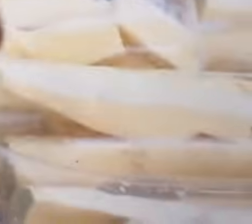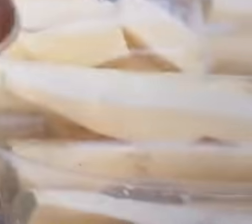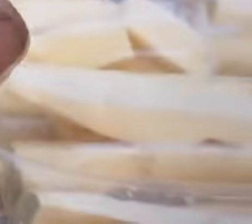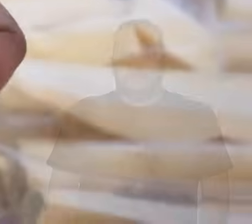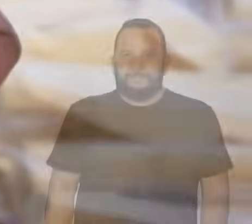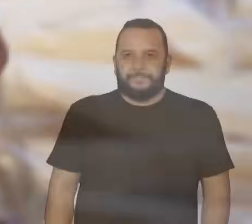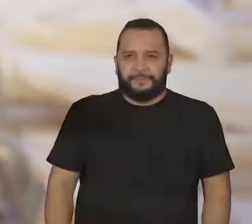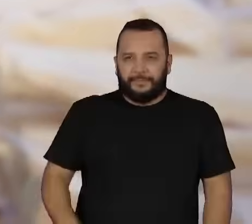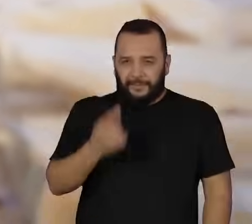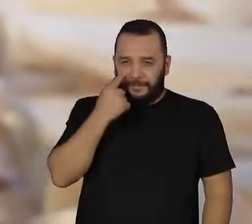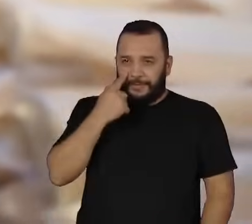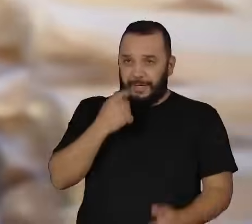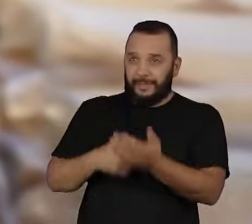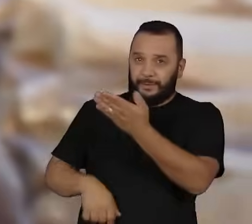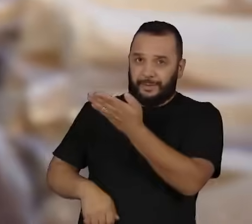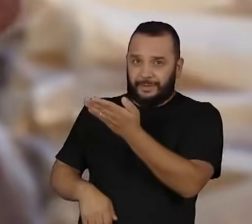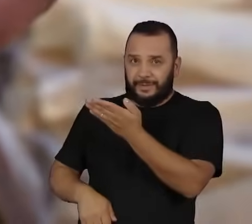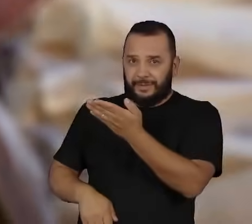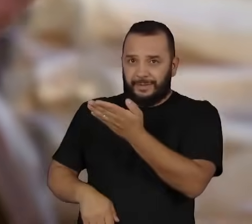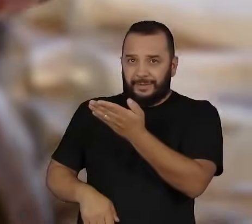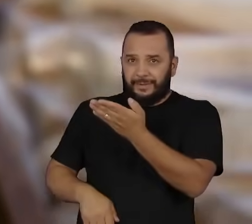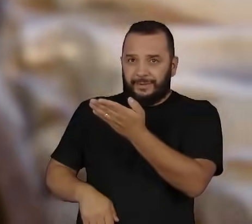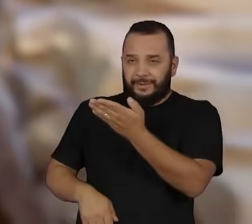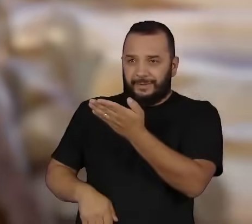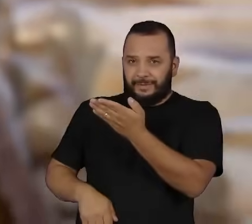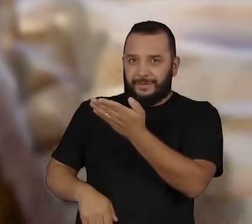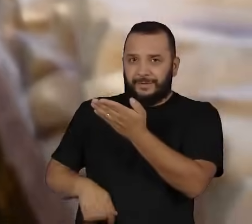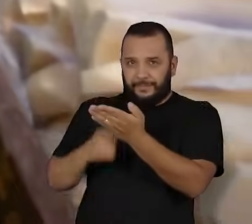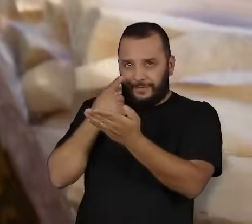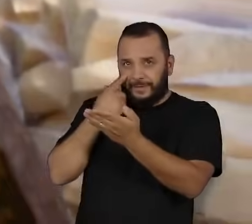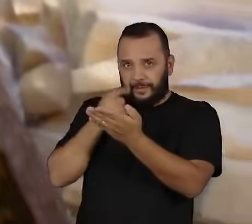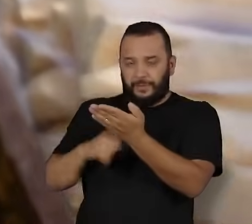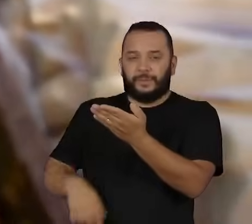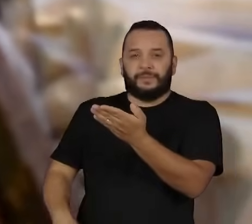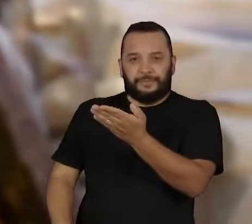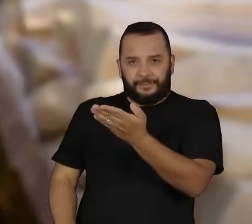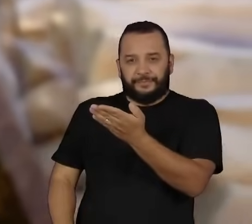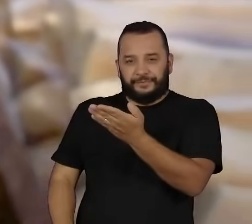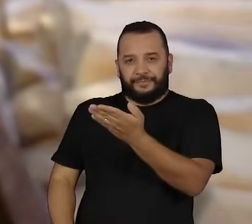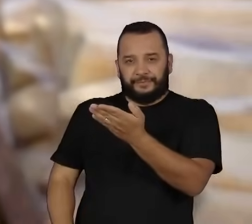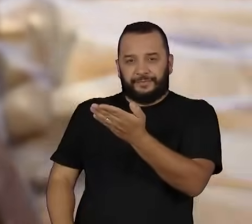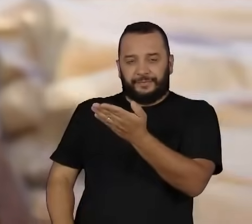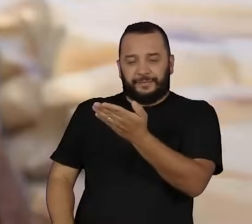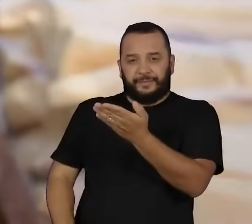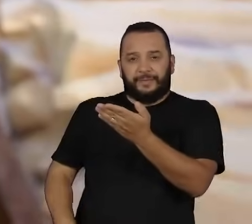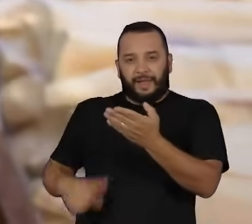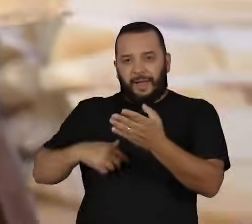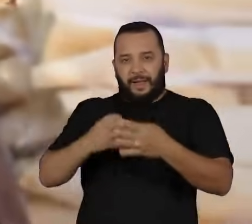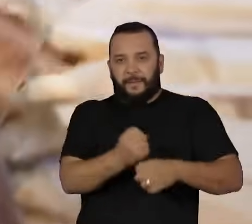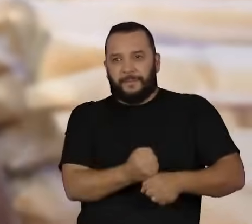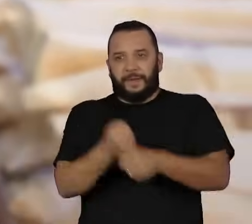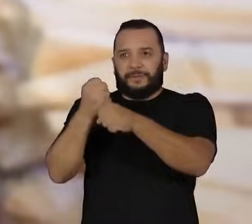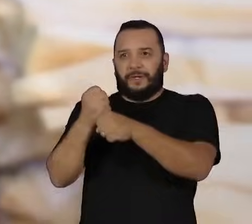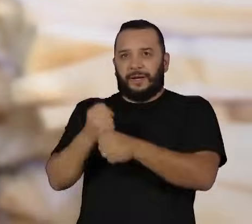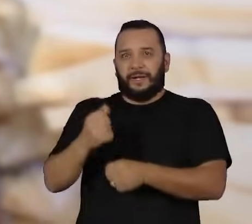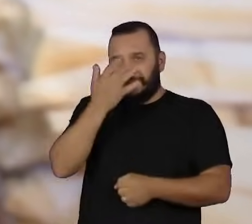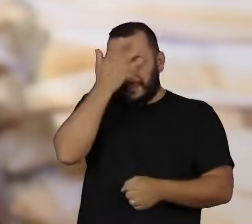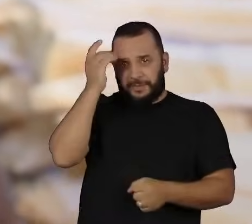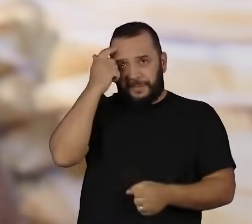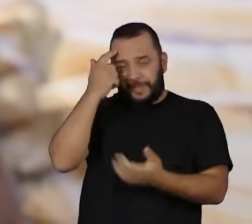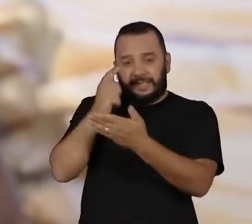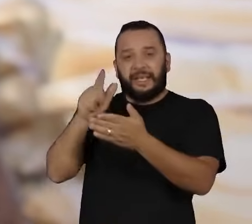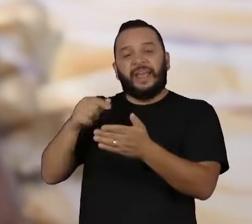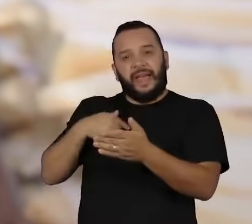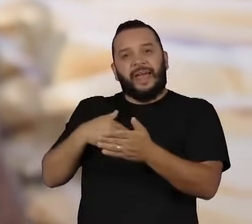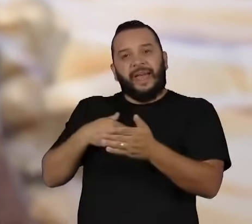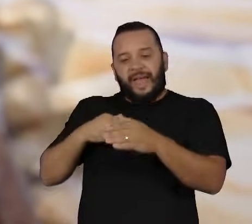Essa parte aqui, ó, tá vendo? A mandioca, as pessoas acham que isso é a casca e